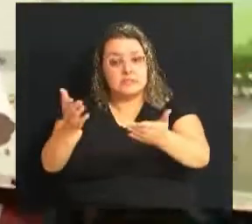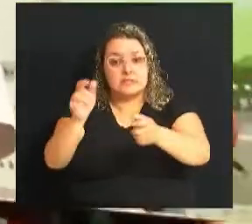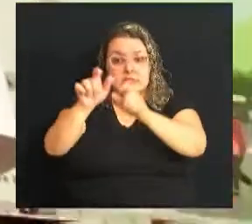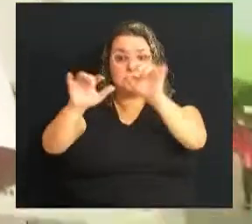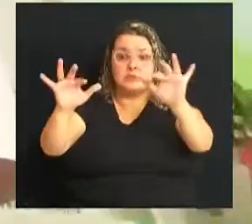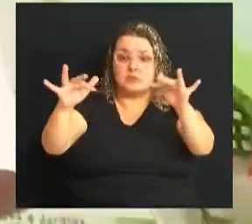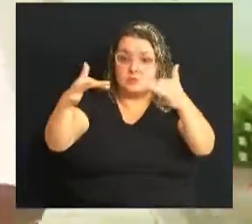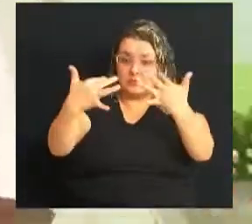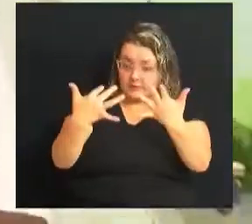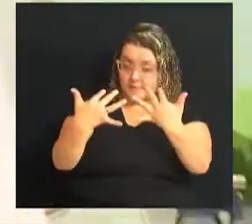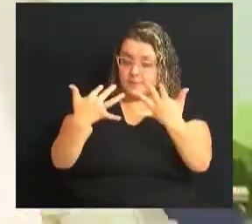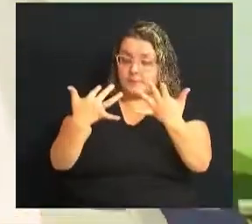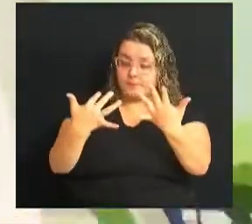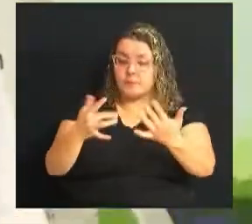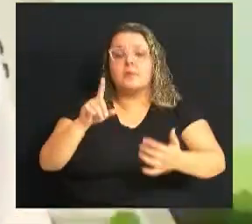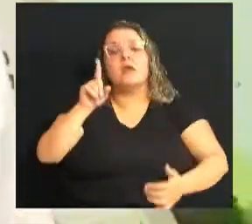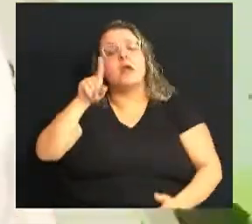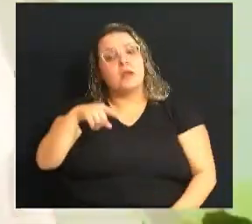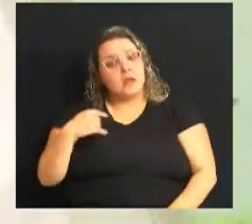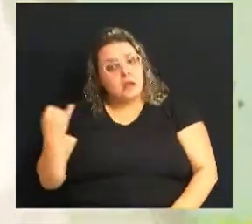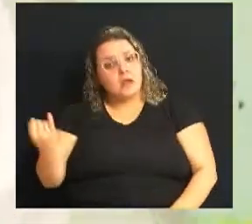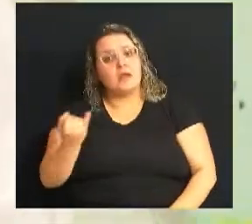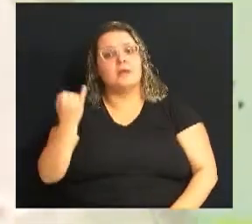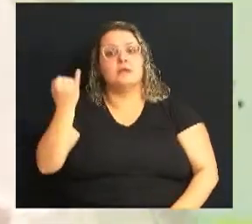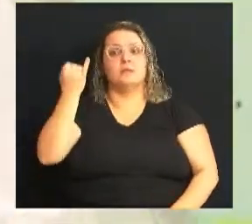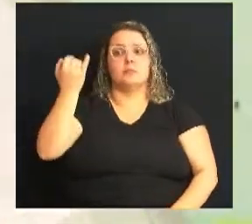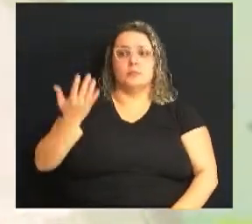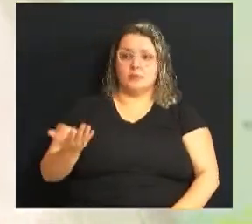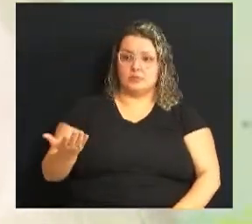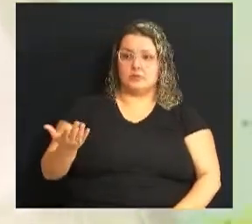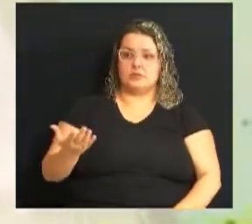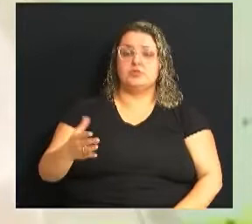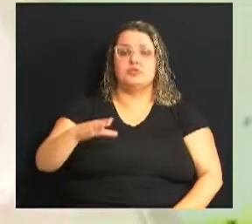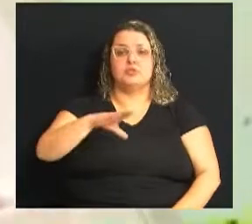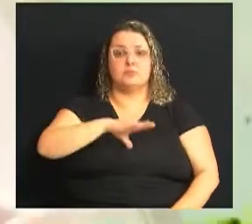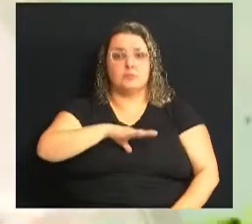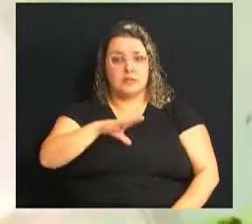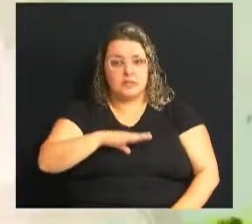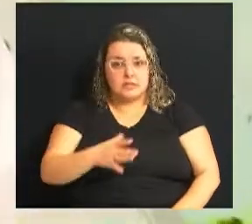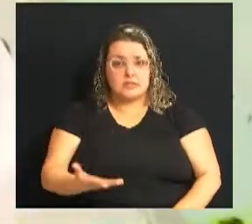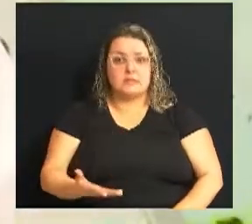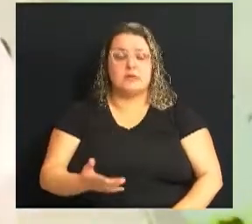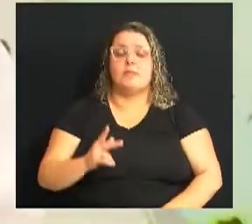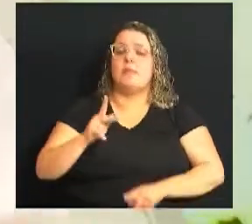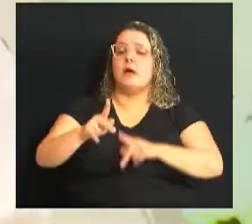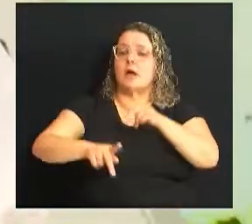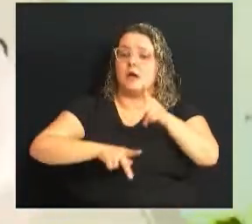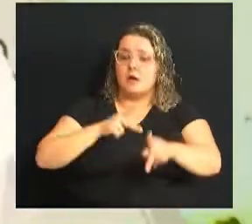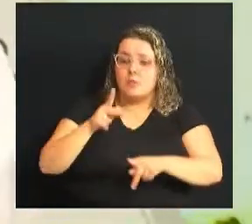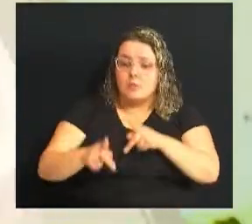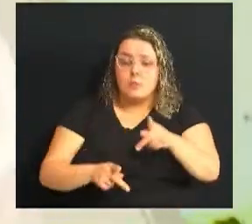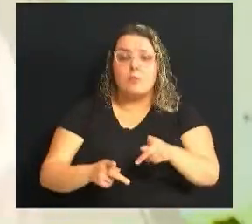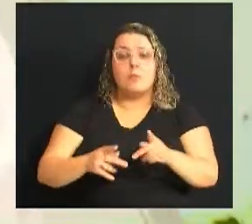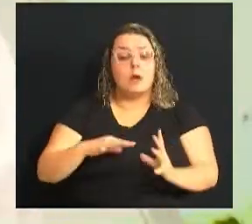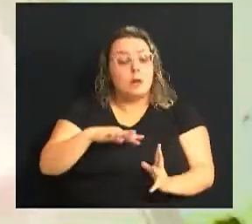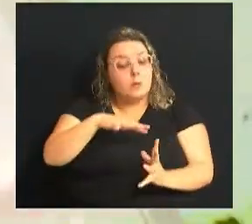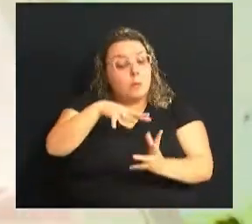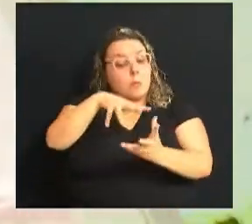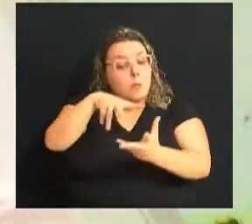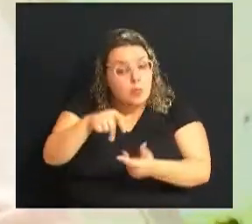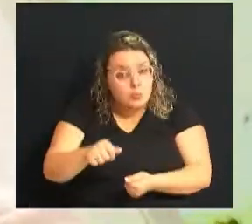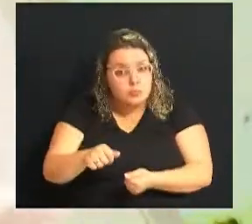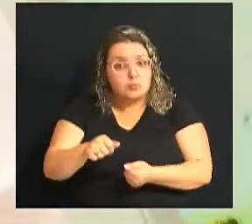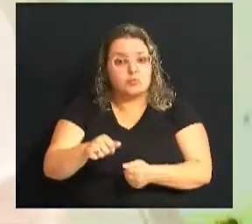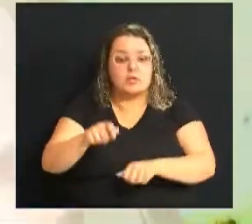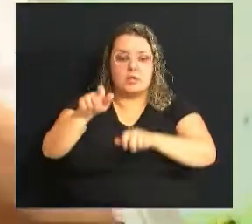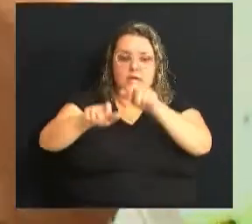telespectadores que é muito importante para a cidade, para a população, para o mundo, que as